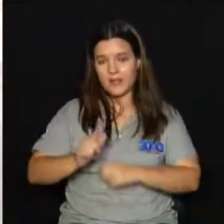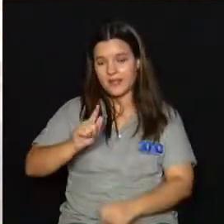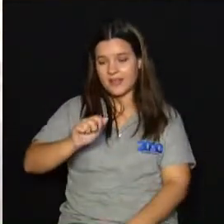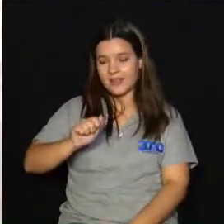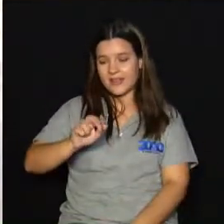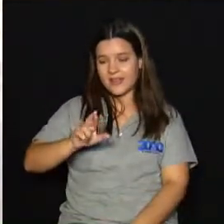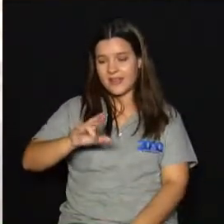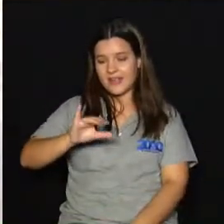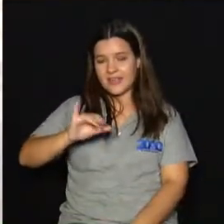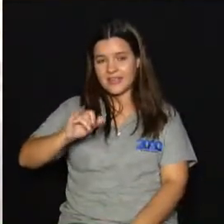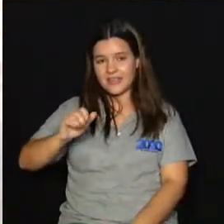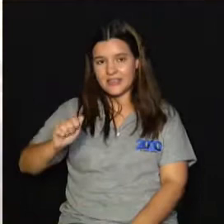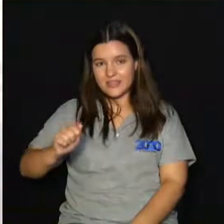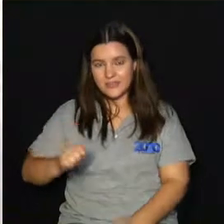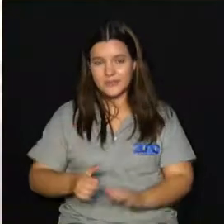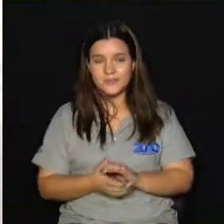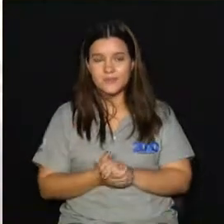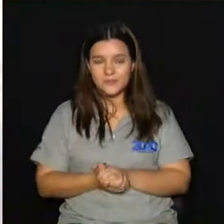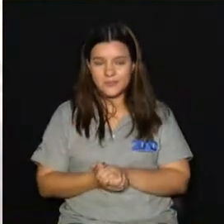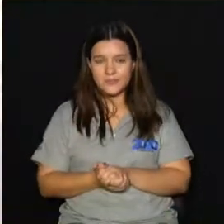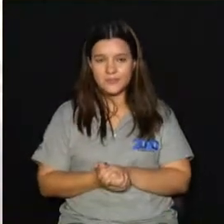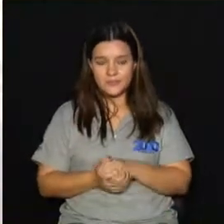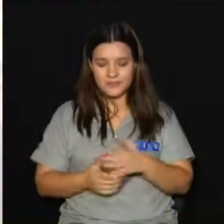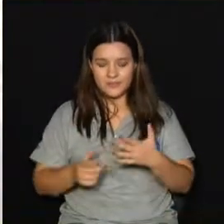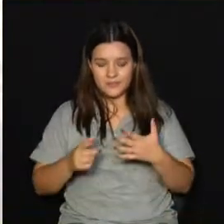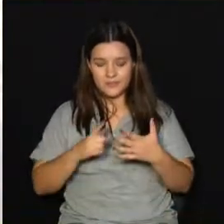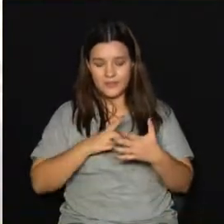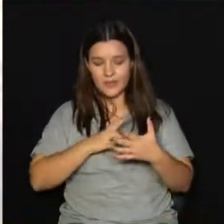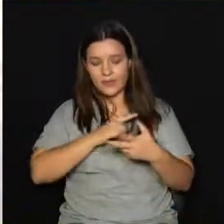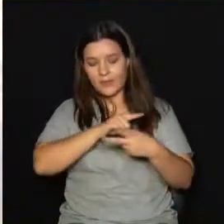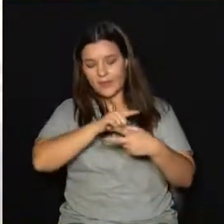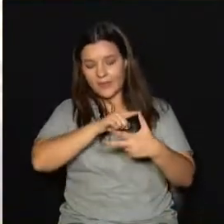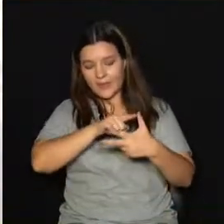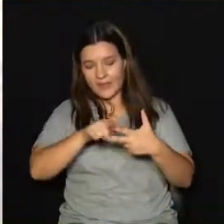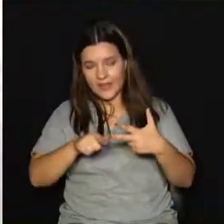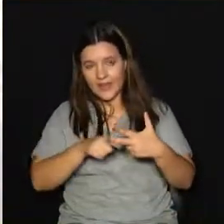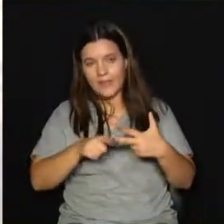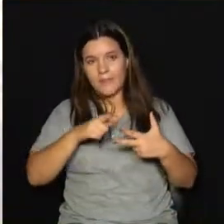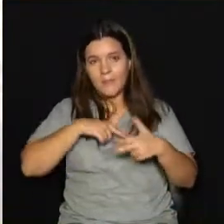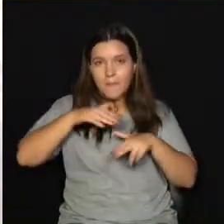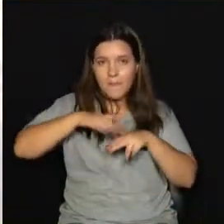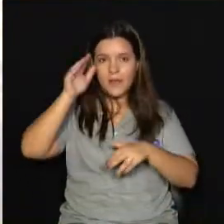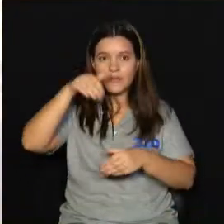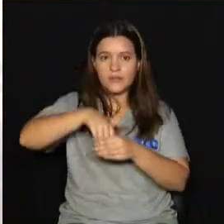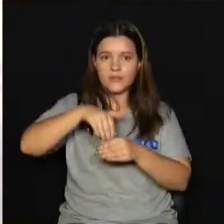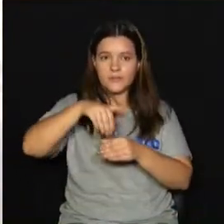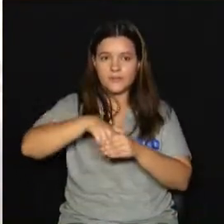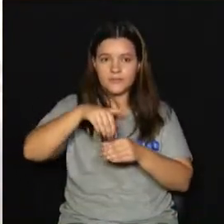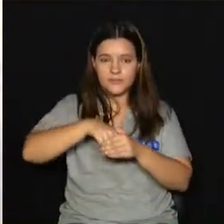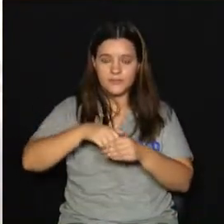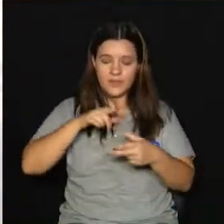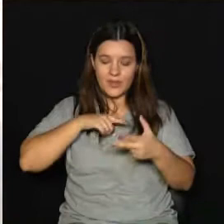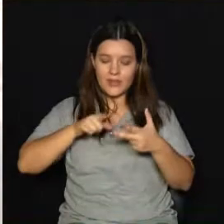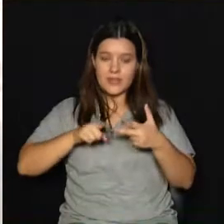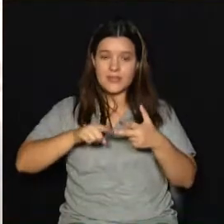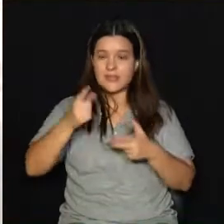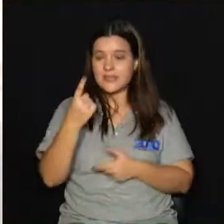Branco, a Escola Padre Francisco Silva, que tem 16 sessões eleitorais,